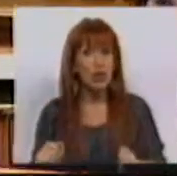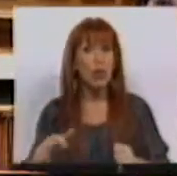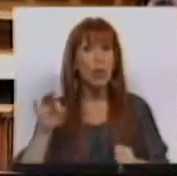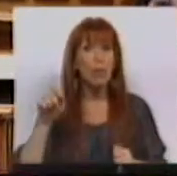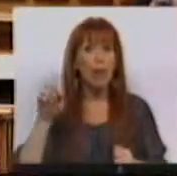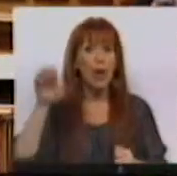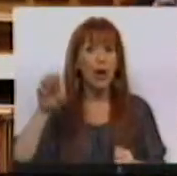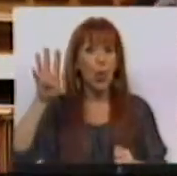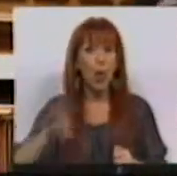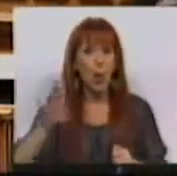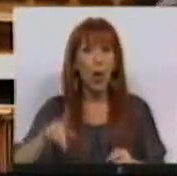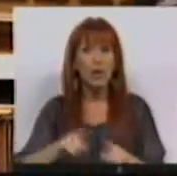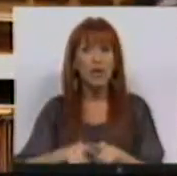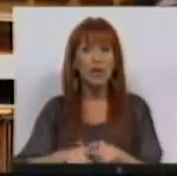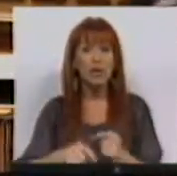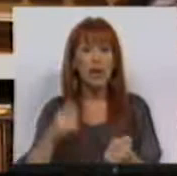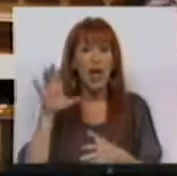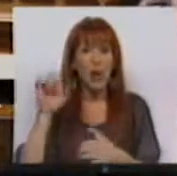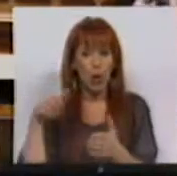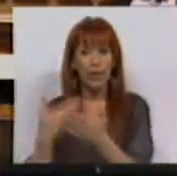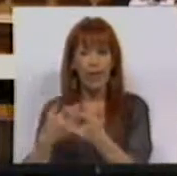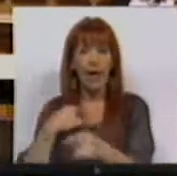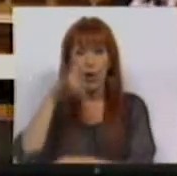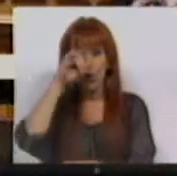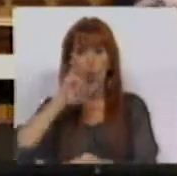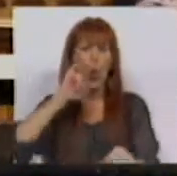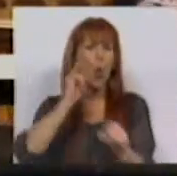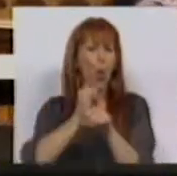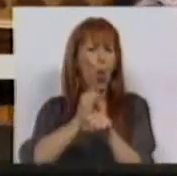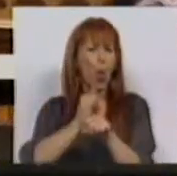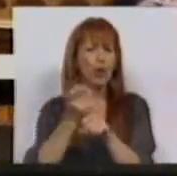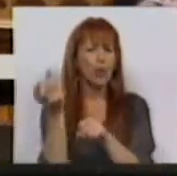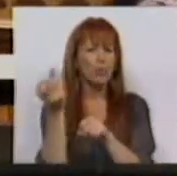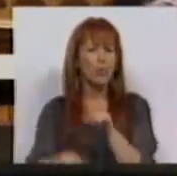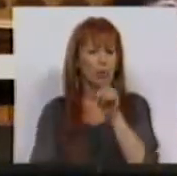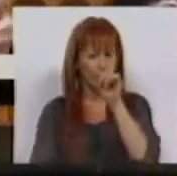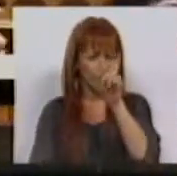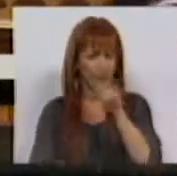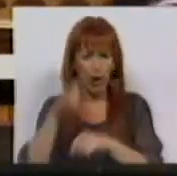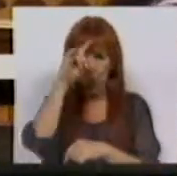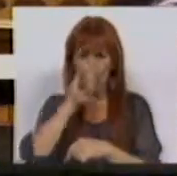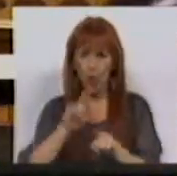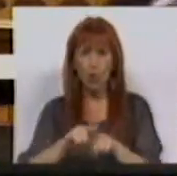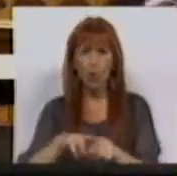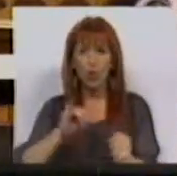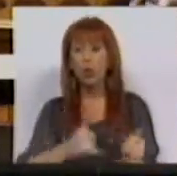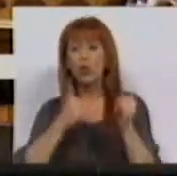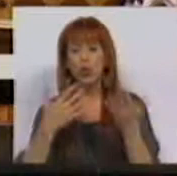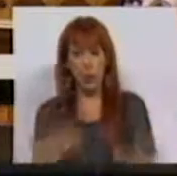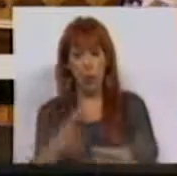PEC 4 lhes traz muita dor, recordo um outro episódio. Recordo que o